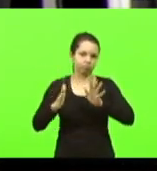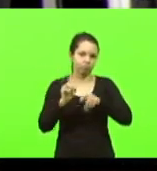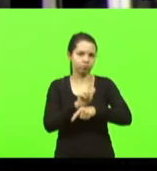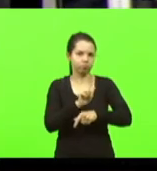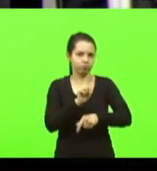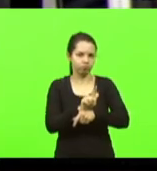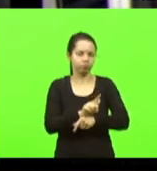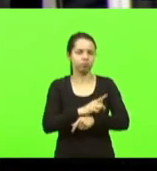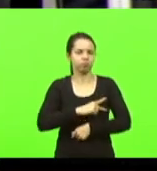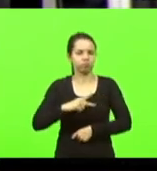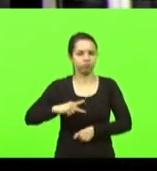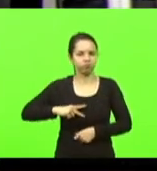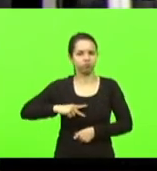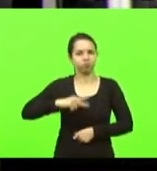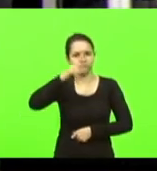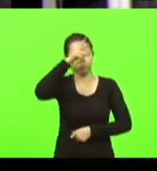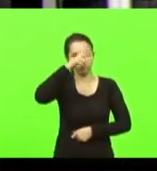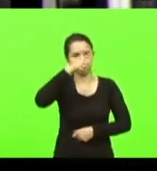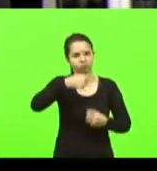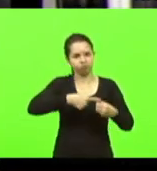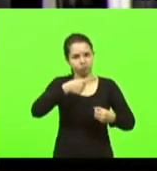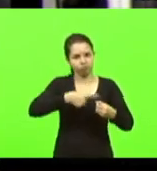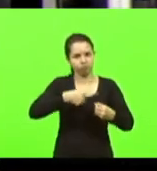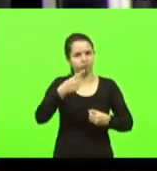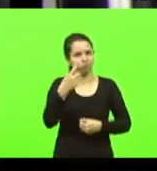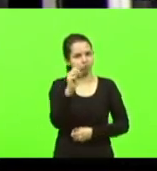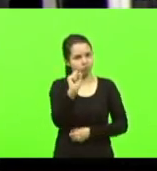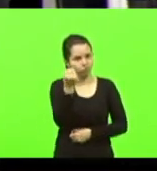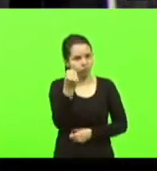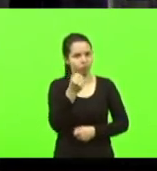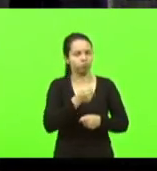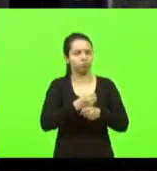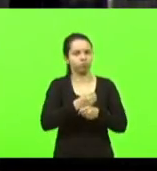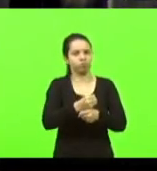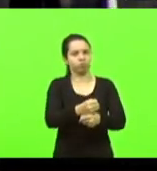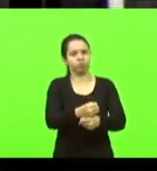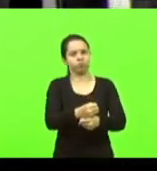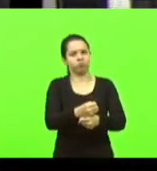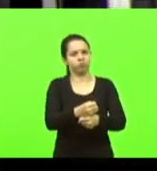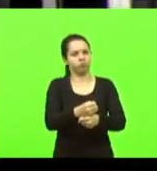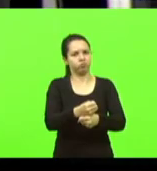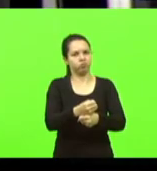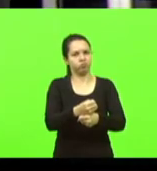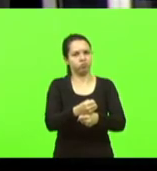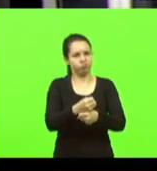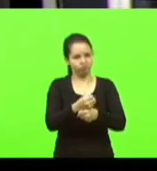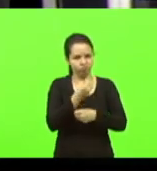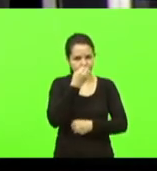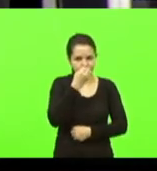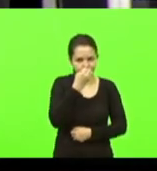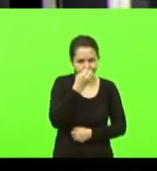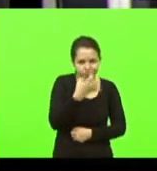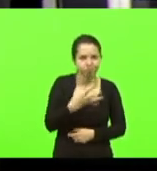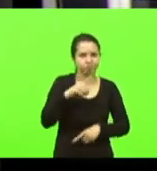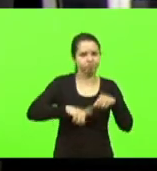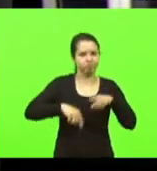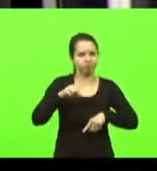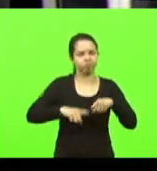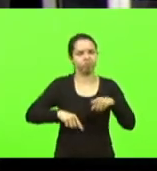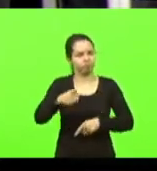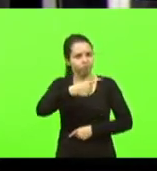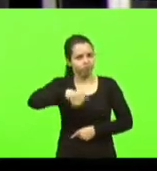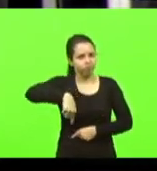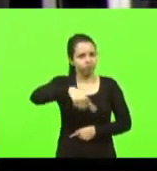público municipal durante oito anos não não é uma boa ferramenta para